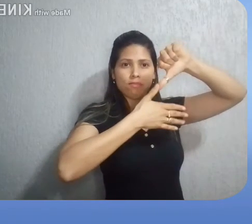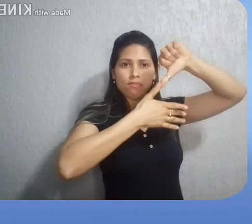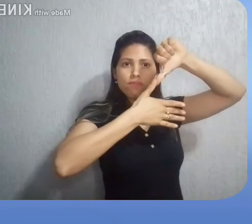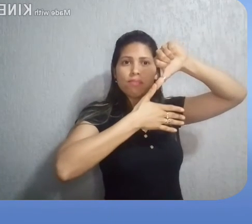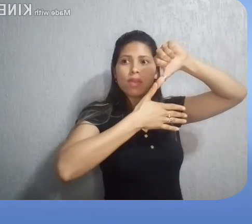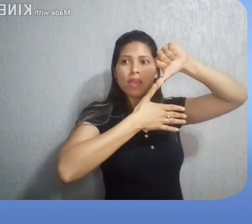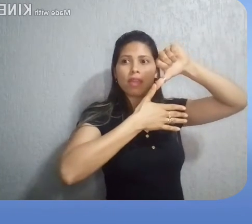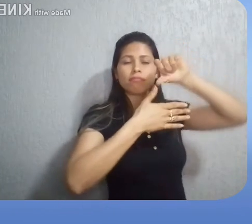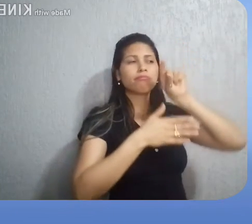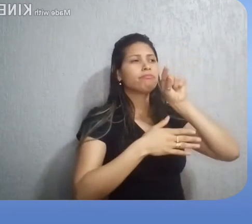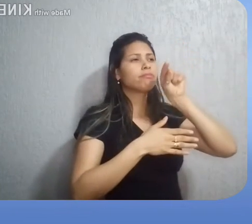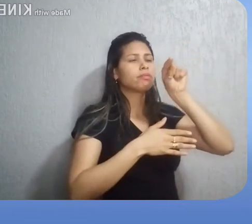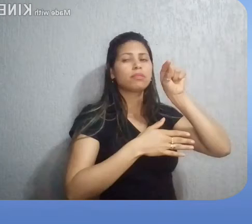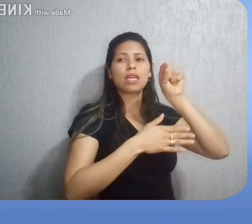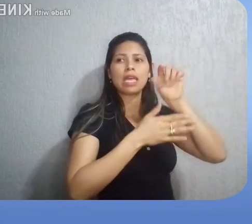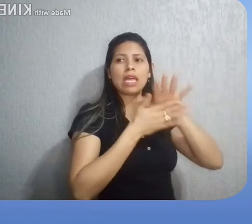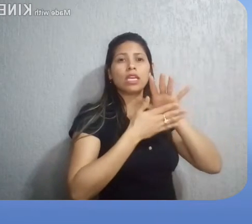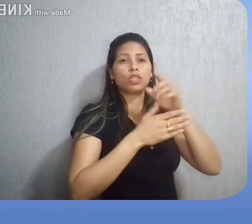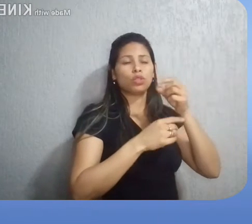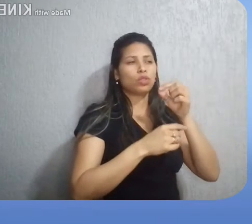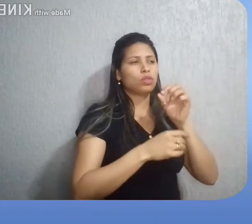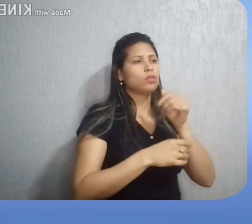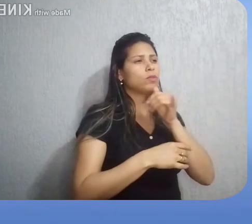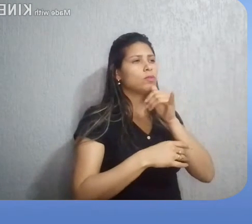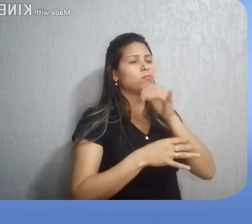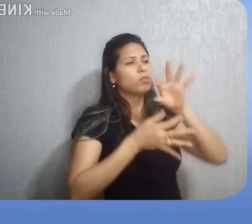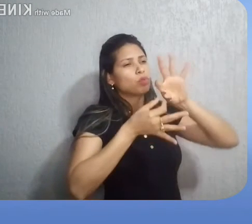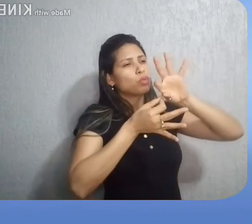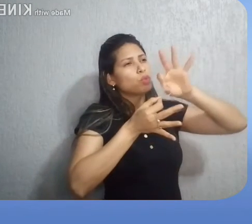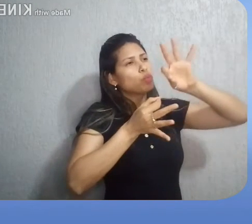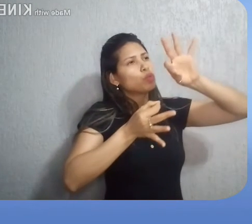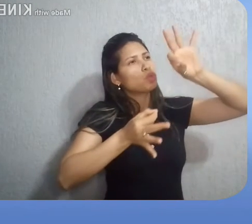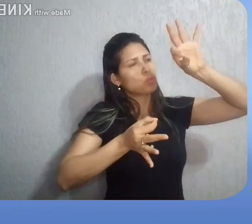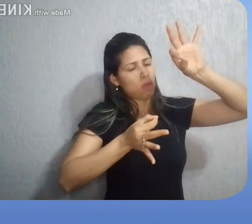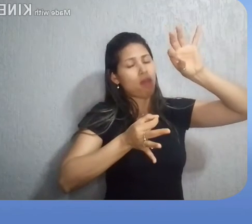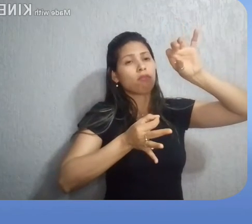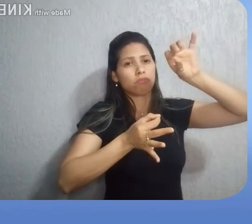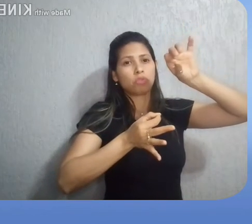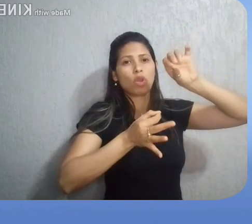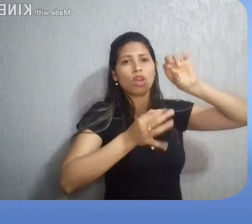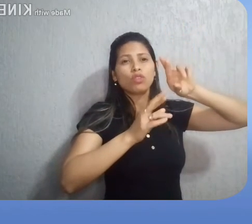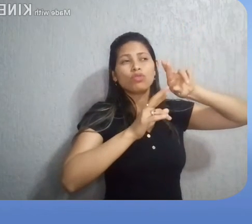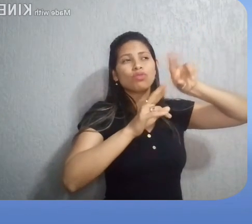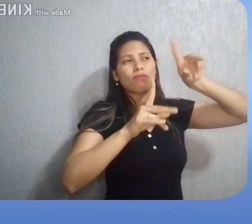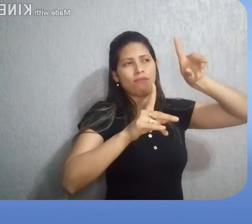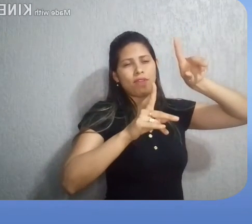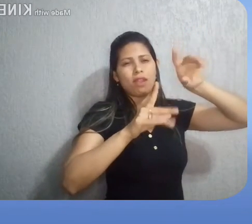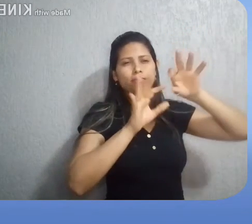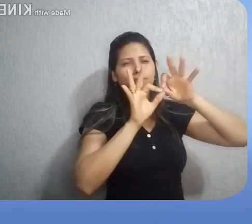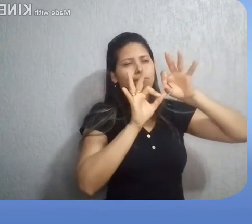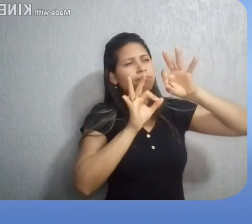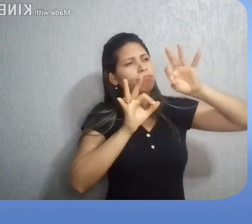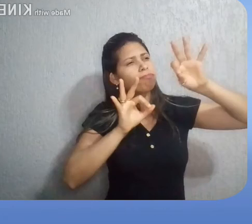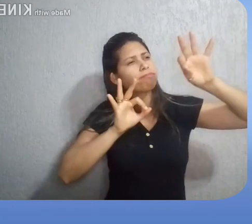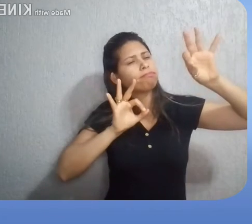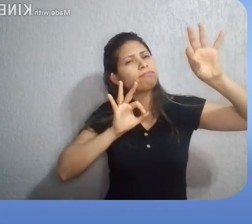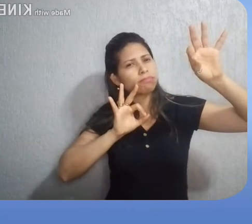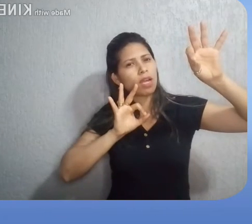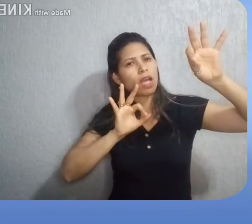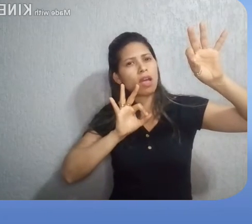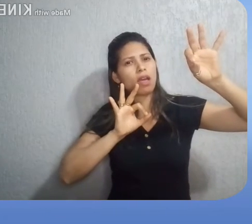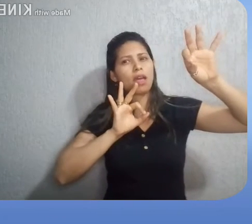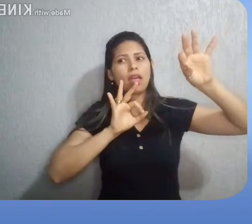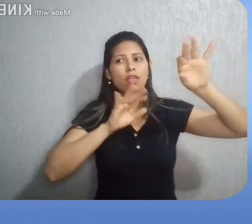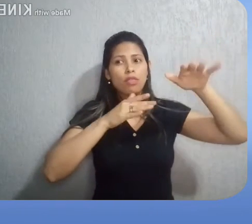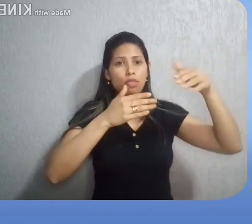noroeste da América do Sul, exatamente nesse ponto aqui. Se considerar essa distância daqui até o continente,